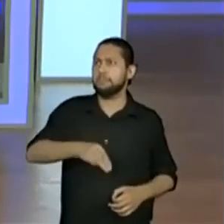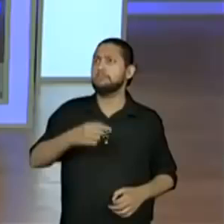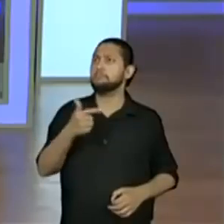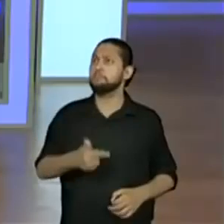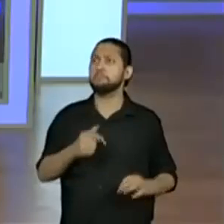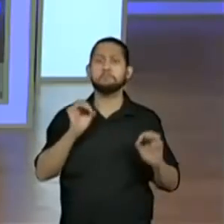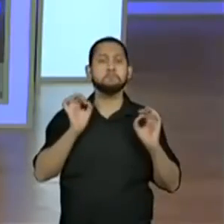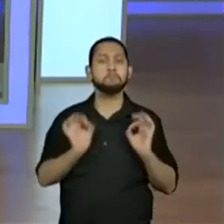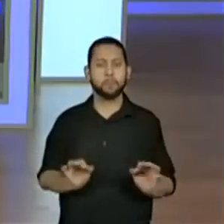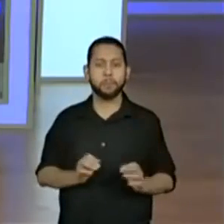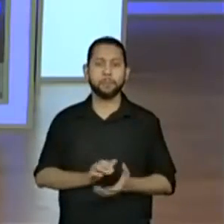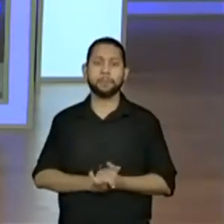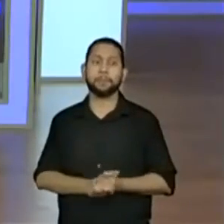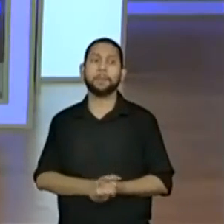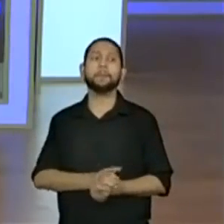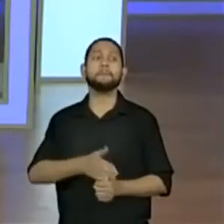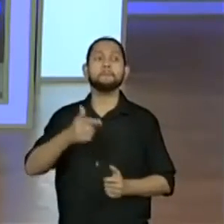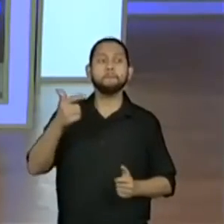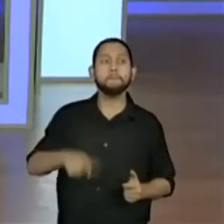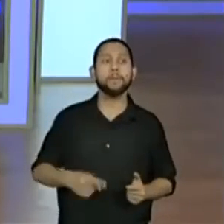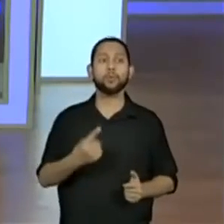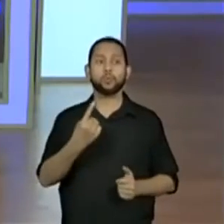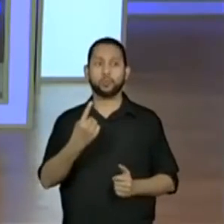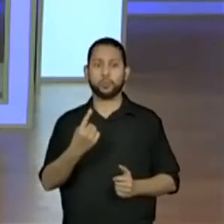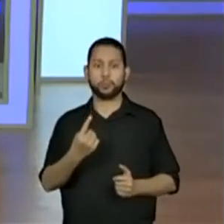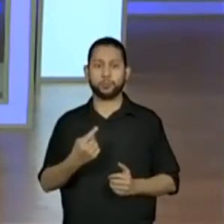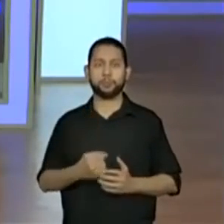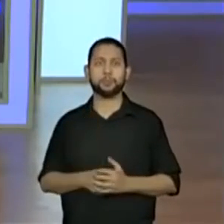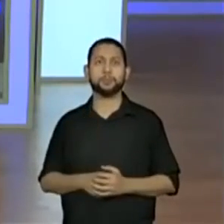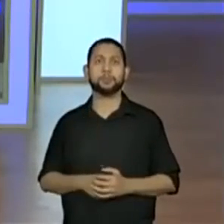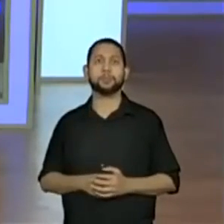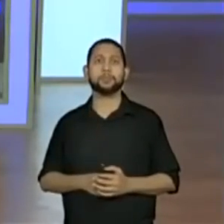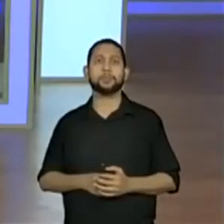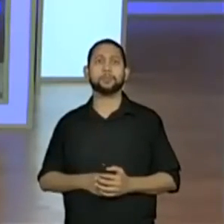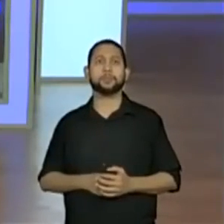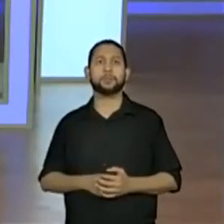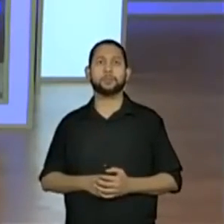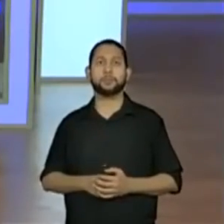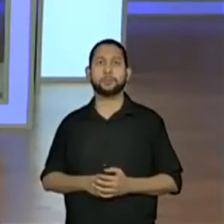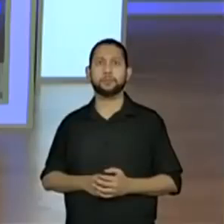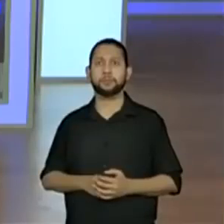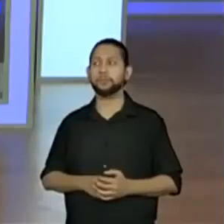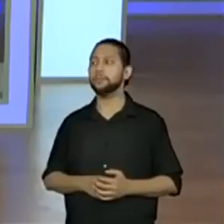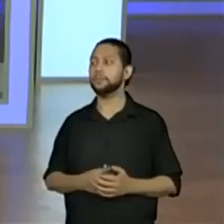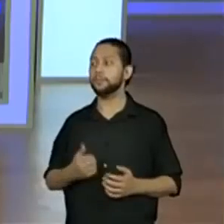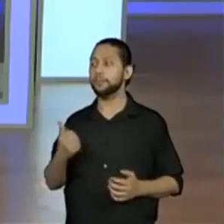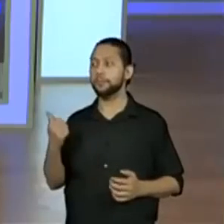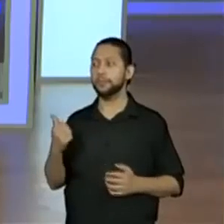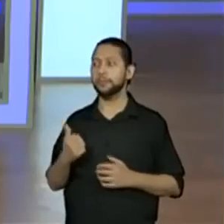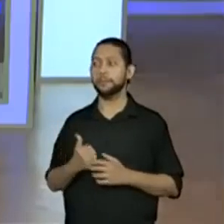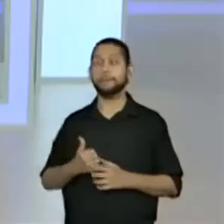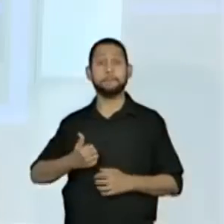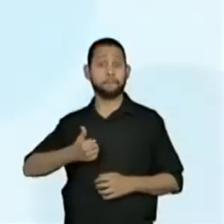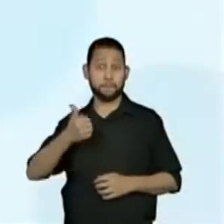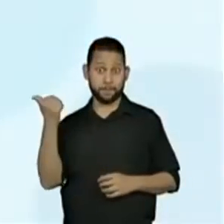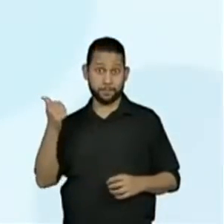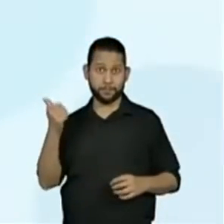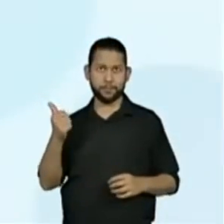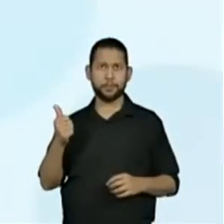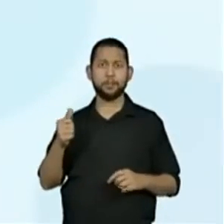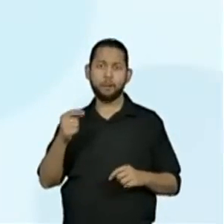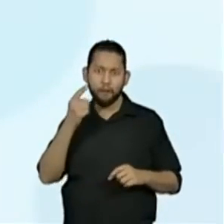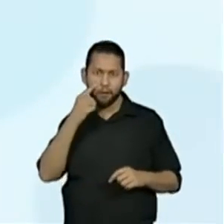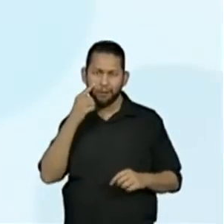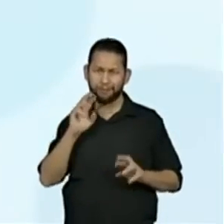Obrigado Vamos então para mais uma figura vamos lá mais um formato este formato